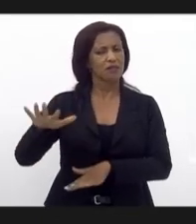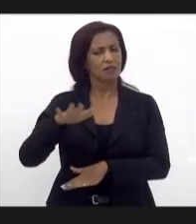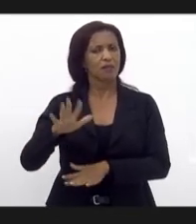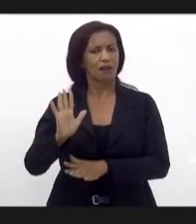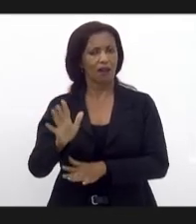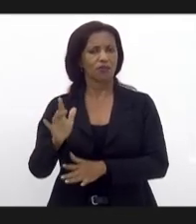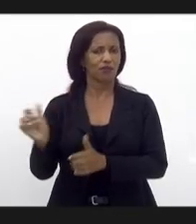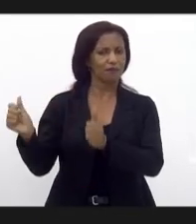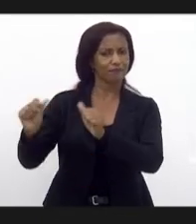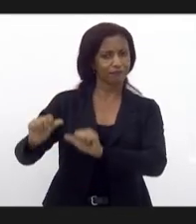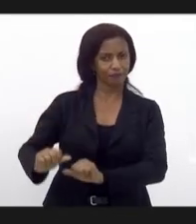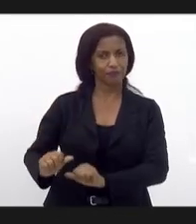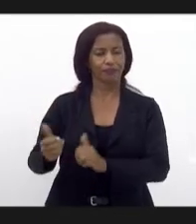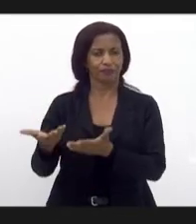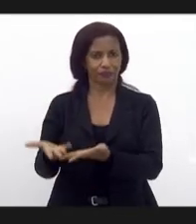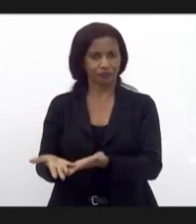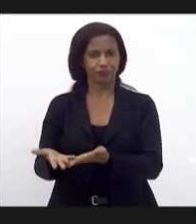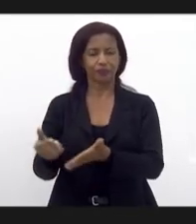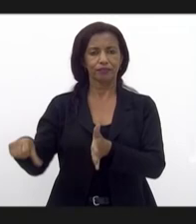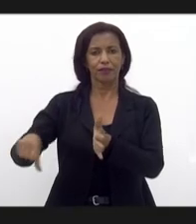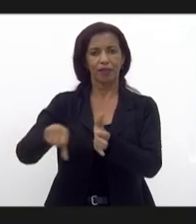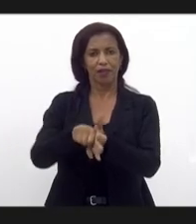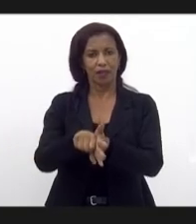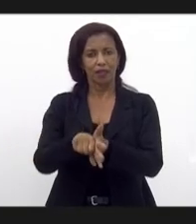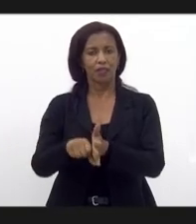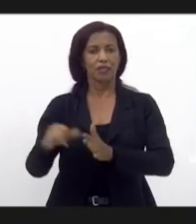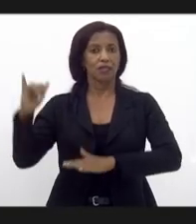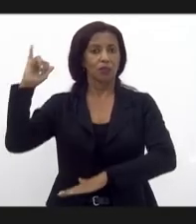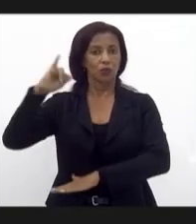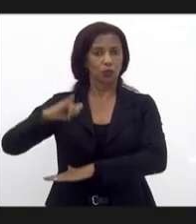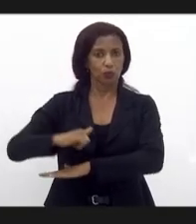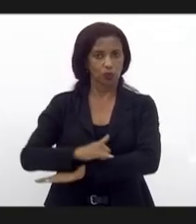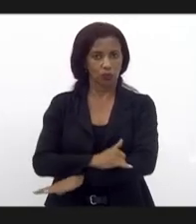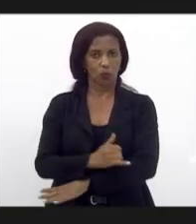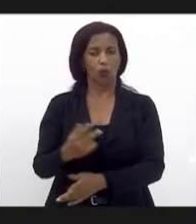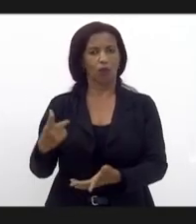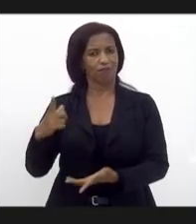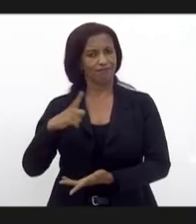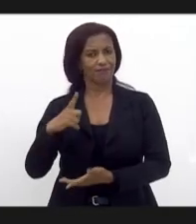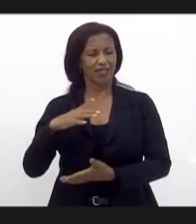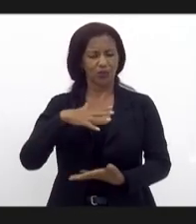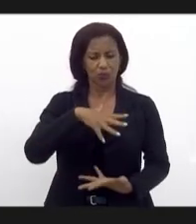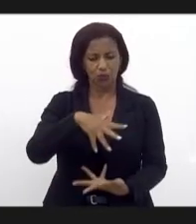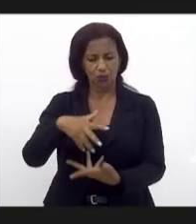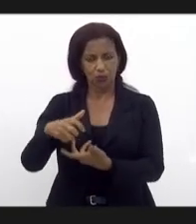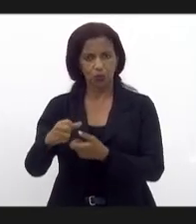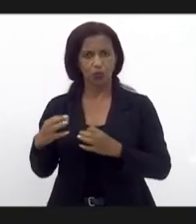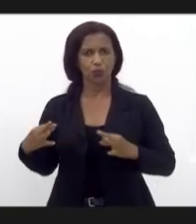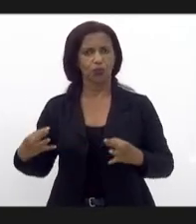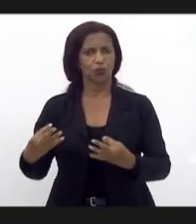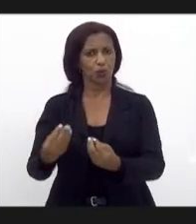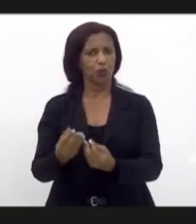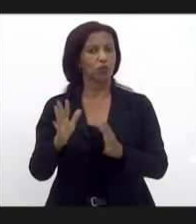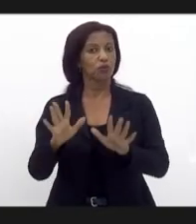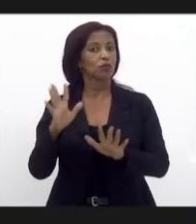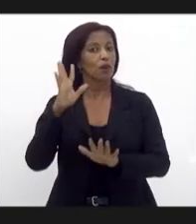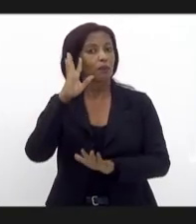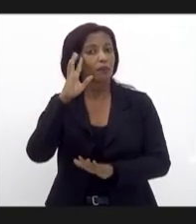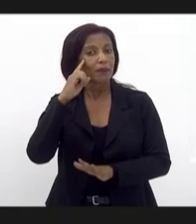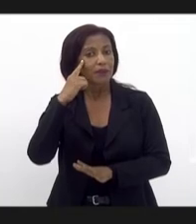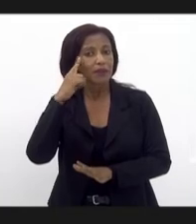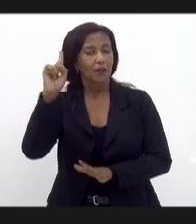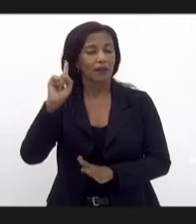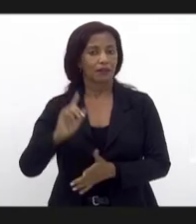foi agravado, né, pela crise que o setor aéreo enfrenta no mundo inteiro, né? Então, só para a gente ter uma